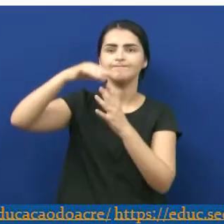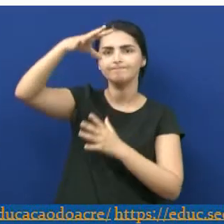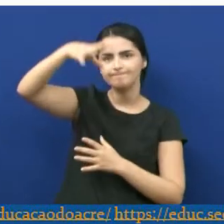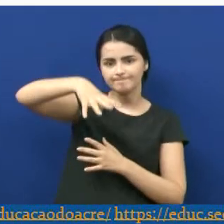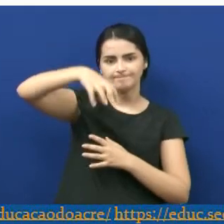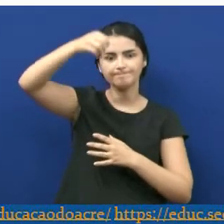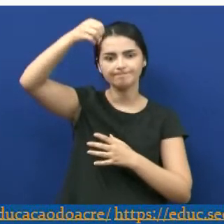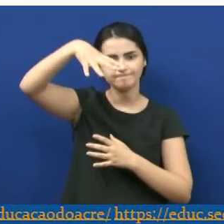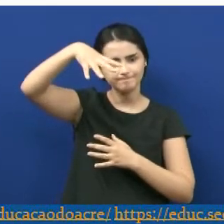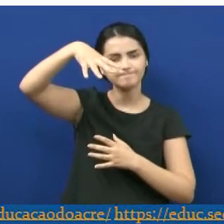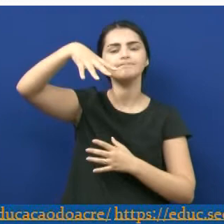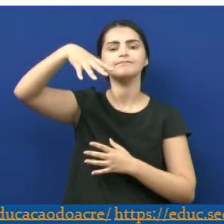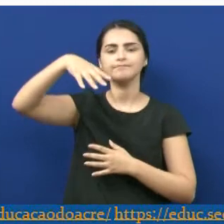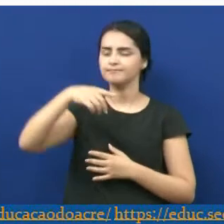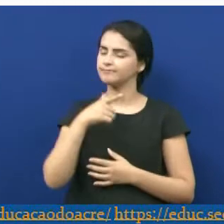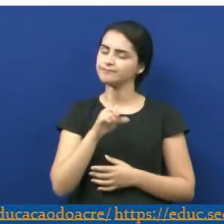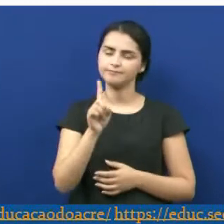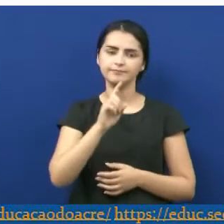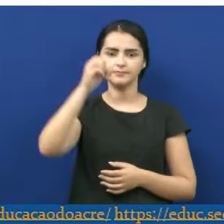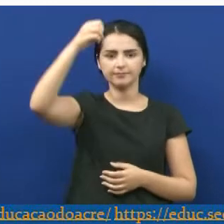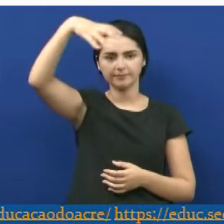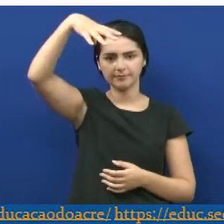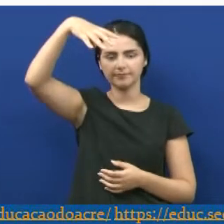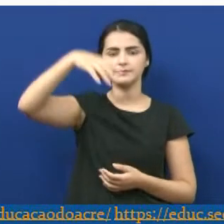lâmpada não vai acender.